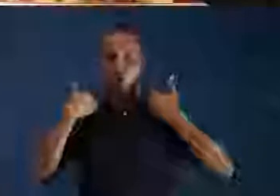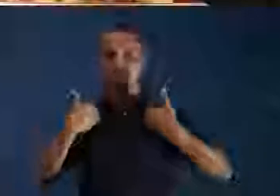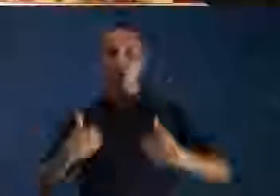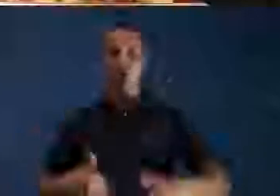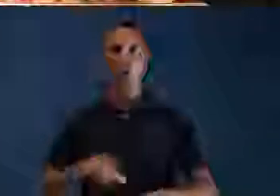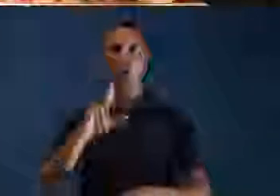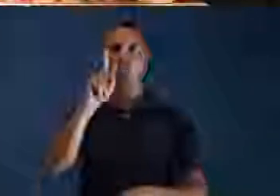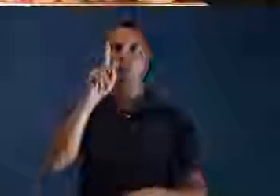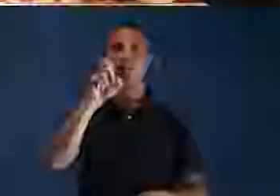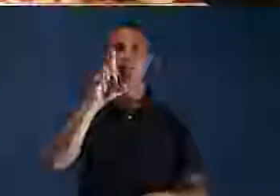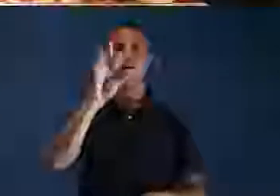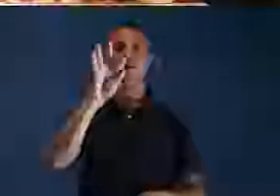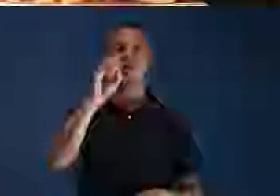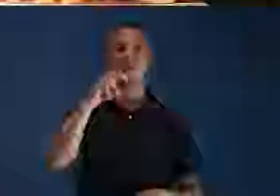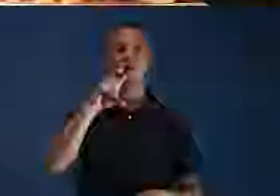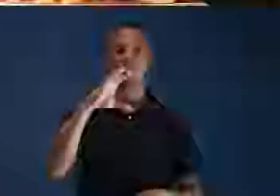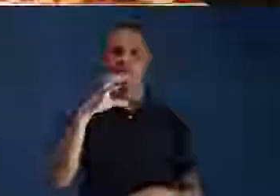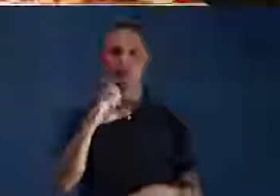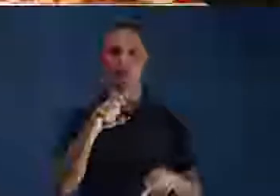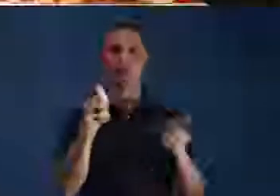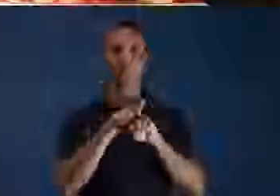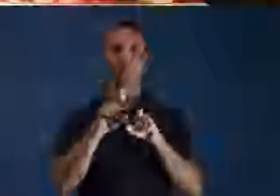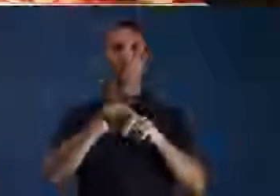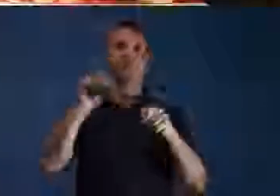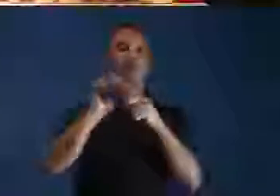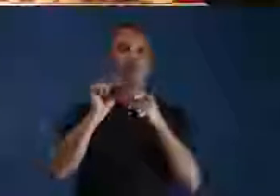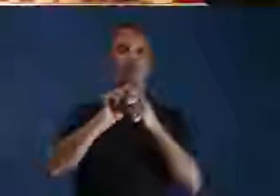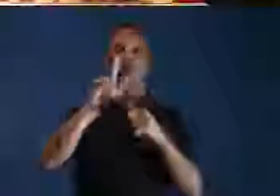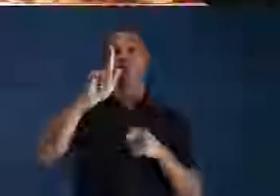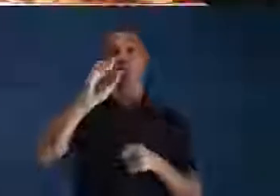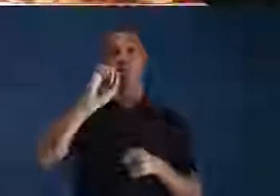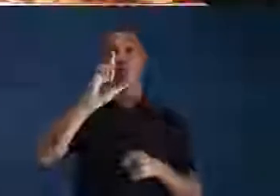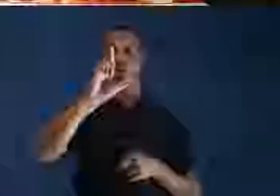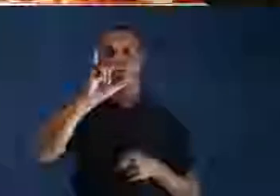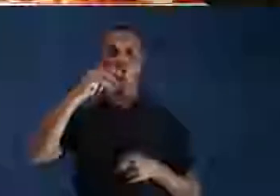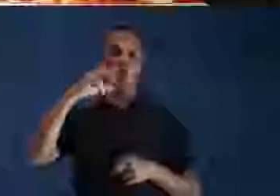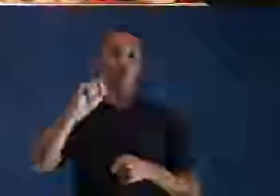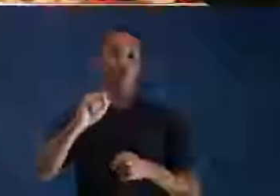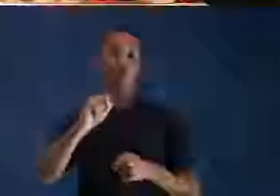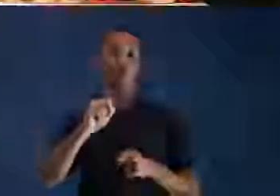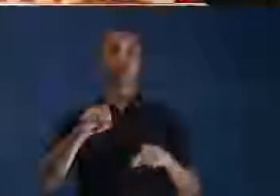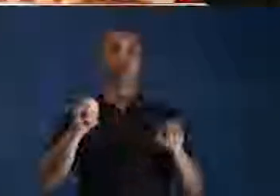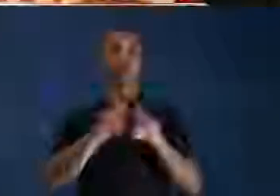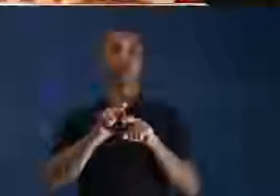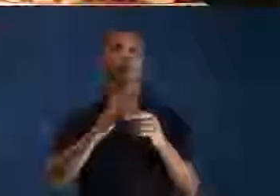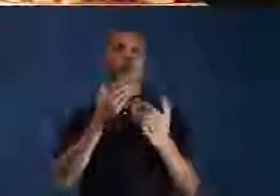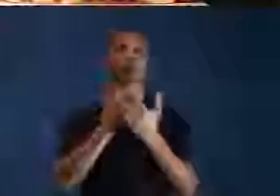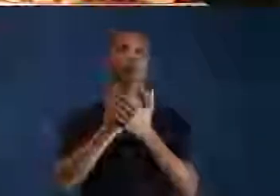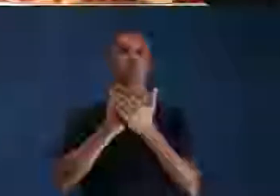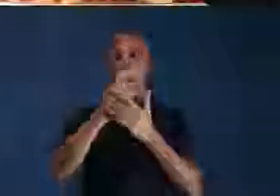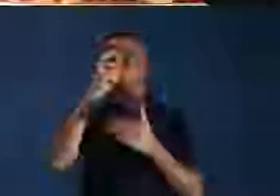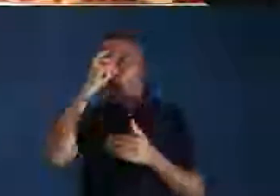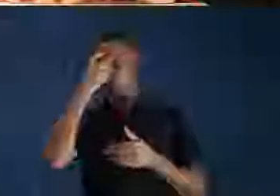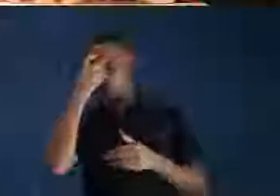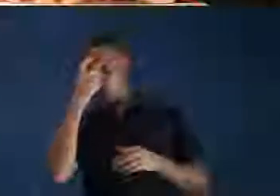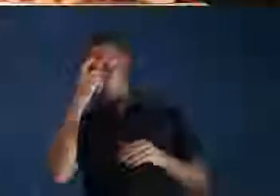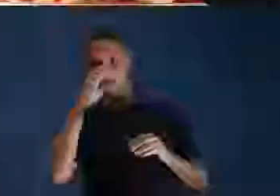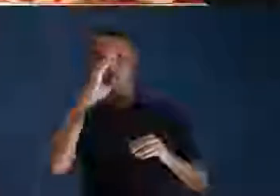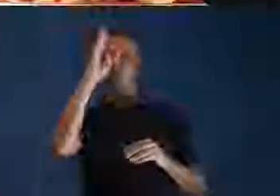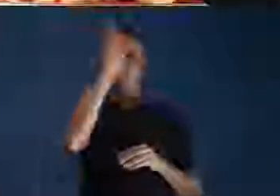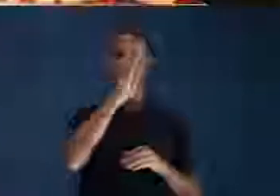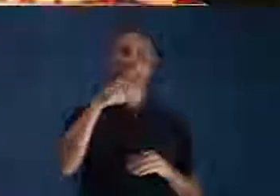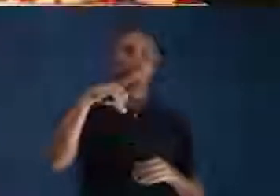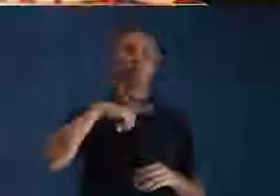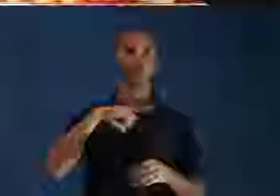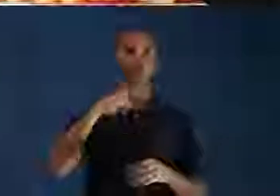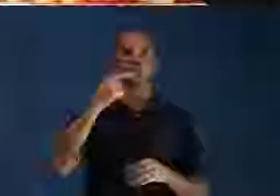em 2003, Os Fazedores de Golems, em 2004, Estudos Judaicos Brasil, em 2007, Da Fabricação de Monstros,